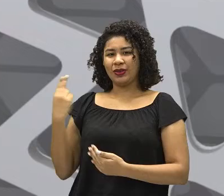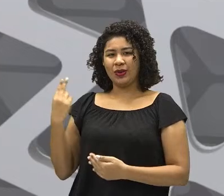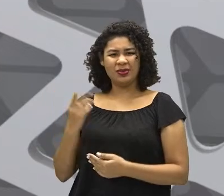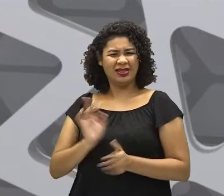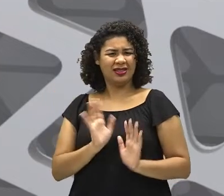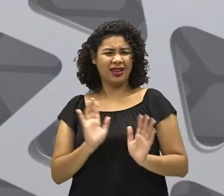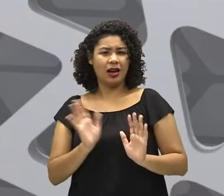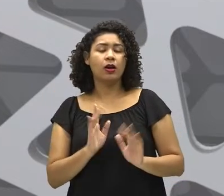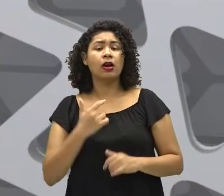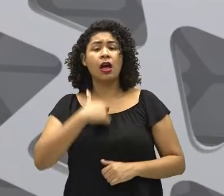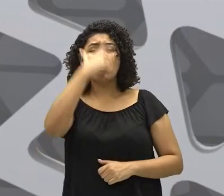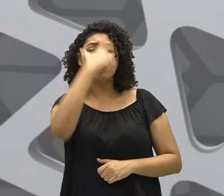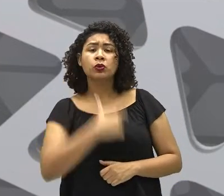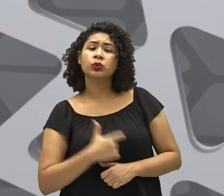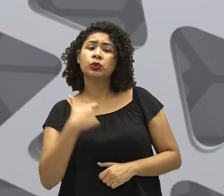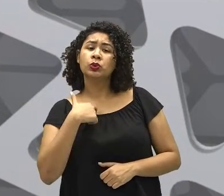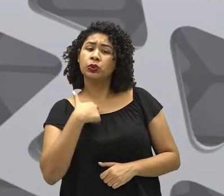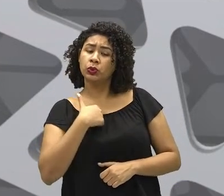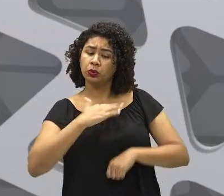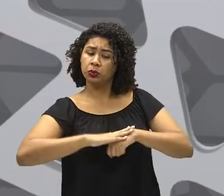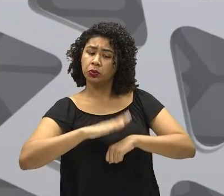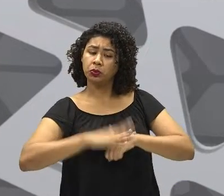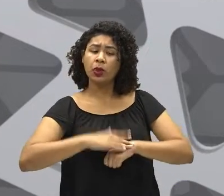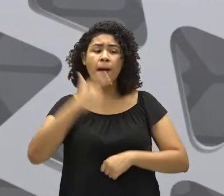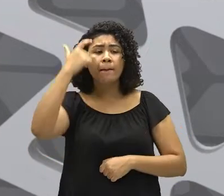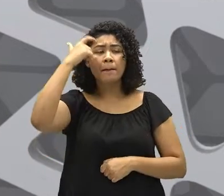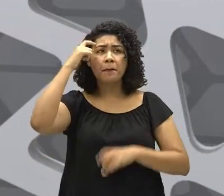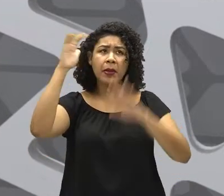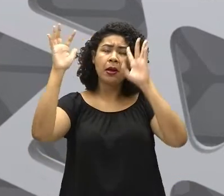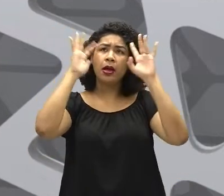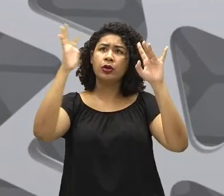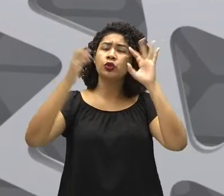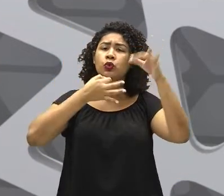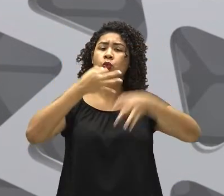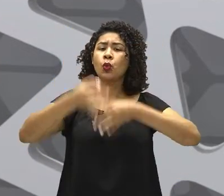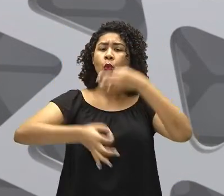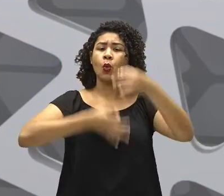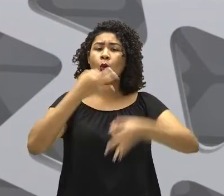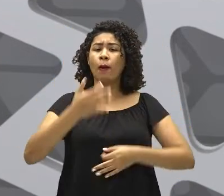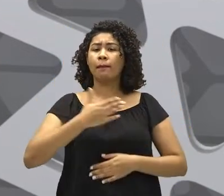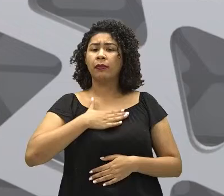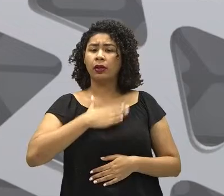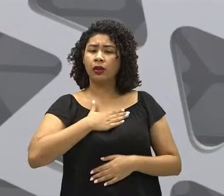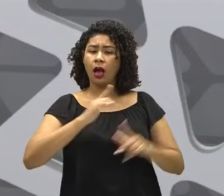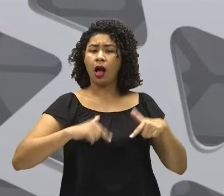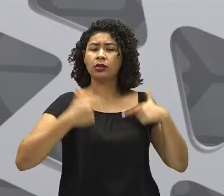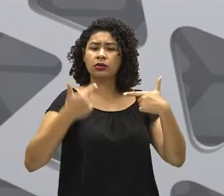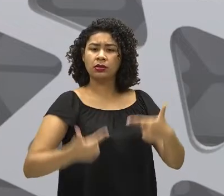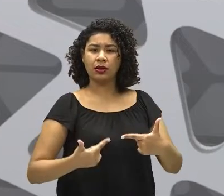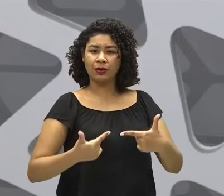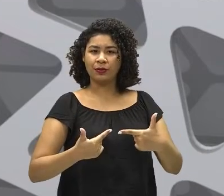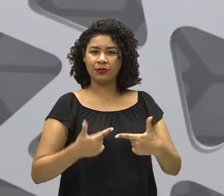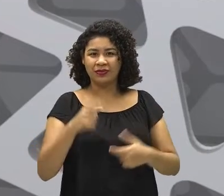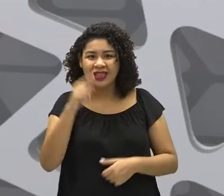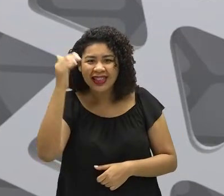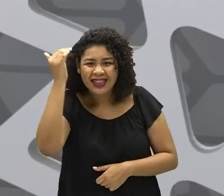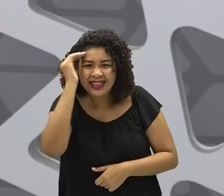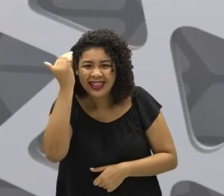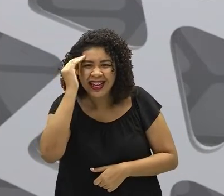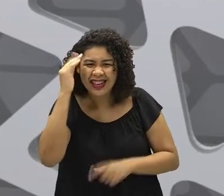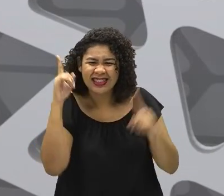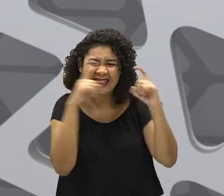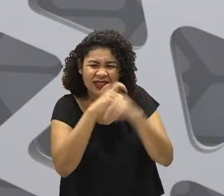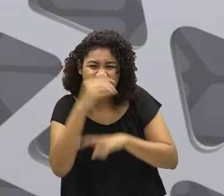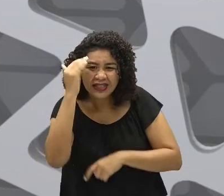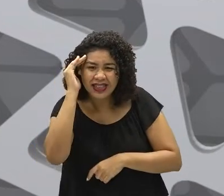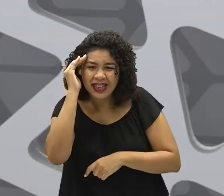sujeito individual pensante que age também na sua própria história. Viajei demais? Conseguiu compreender? A